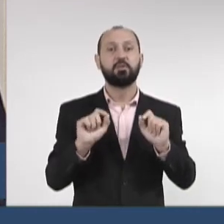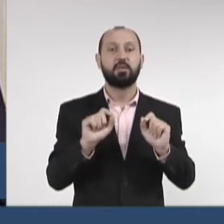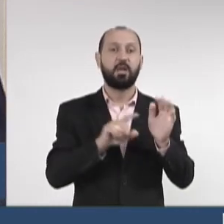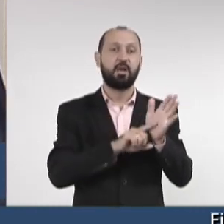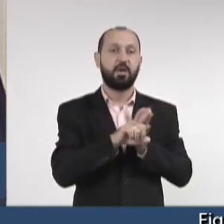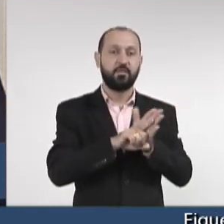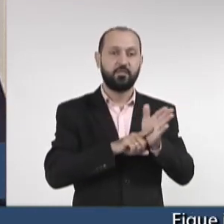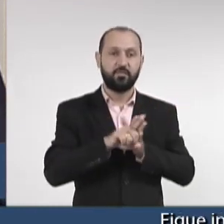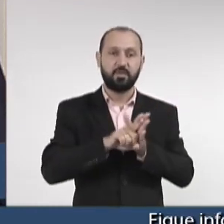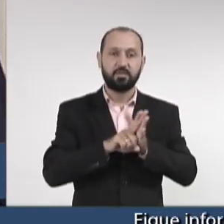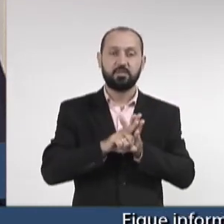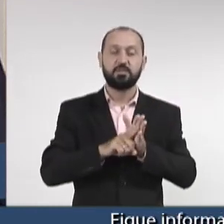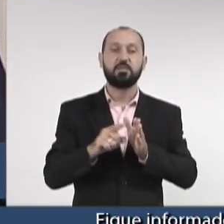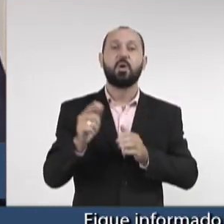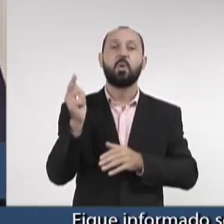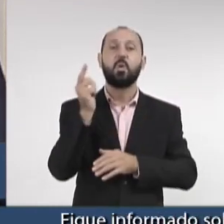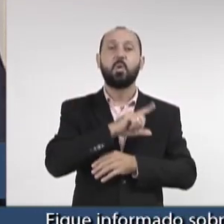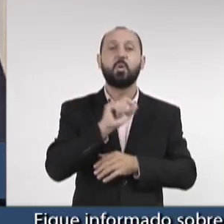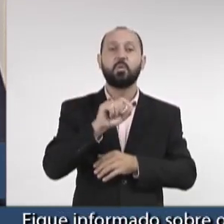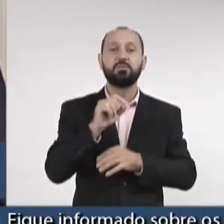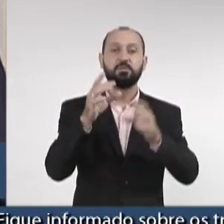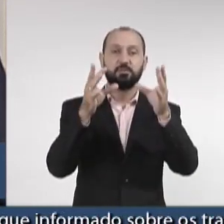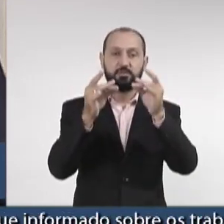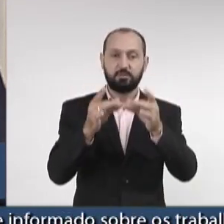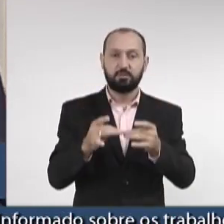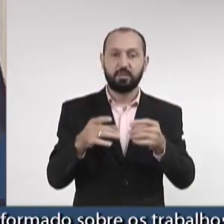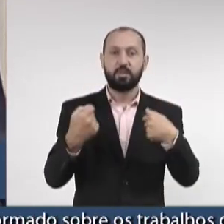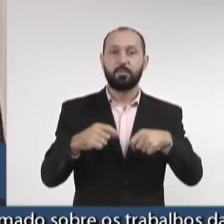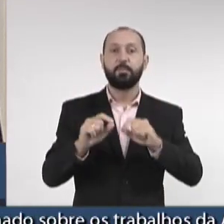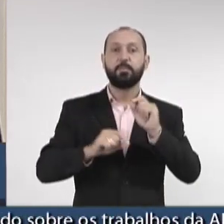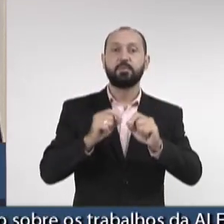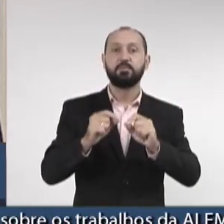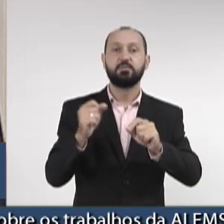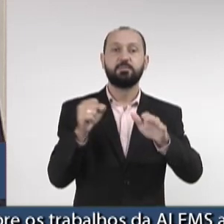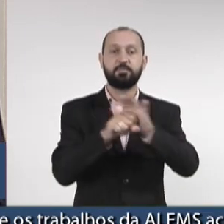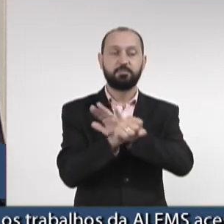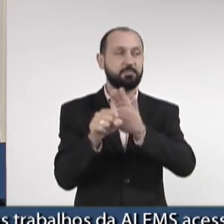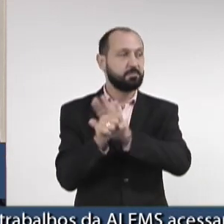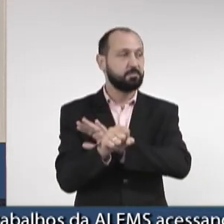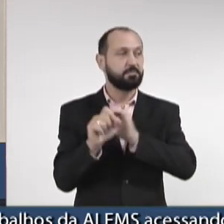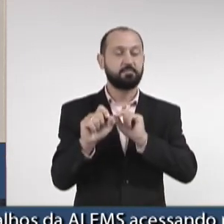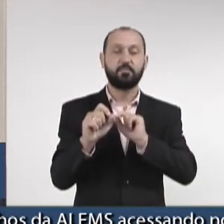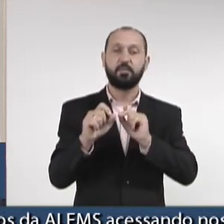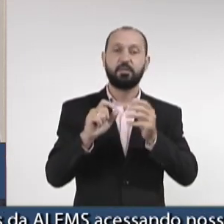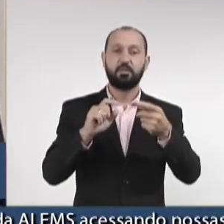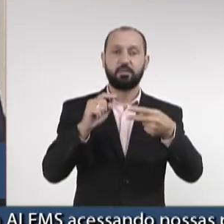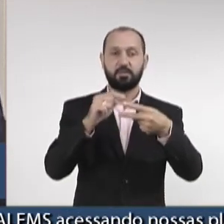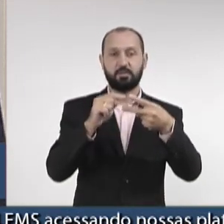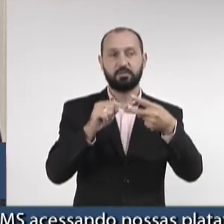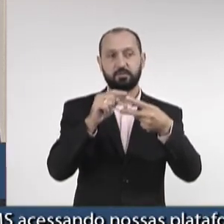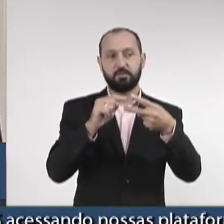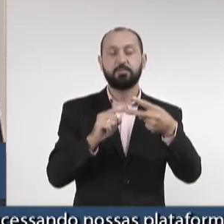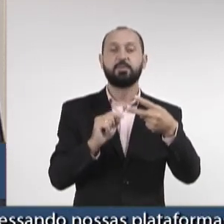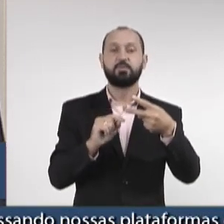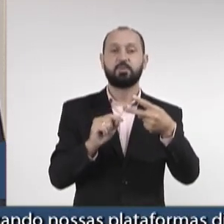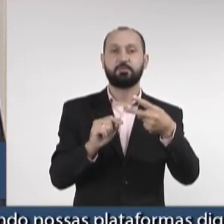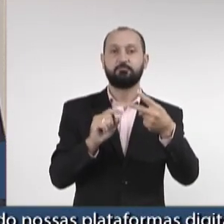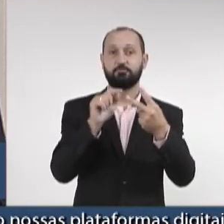sem esperança de ter a propriedade de volta e também não ter o dinheiro no bolso para poder adquirir uma